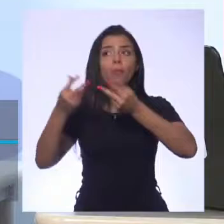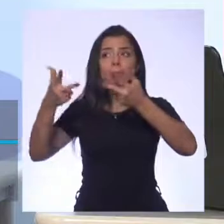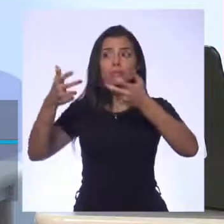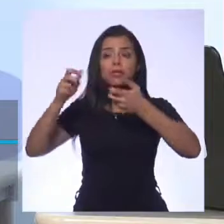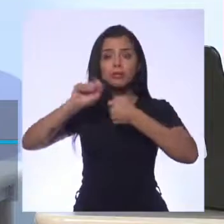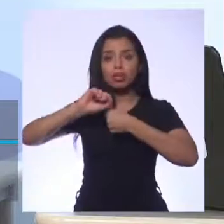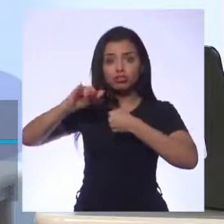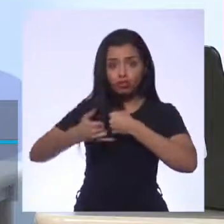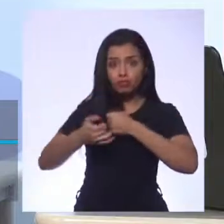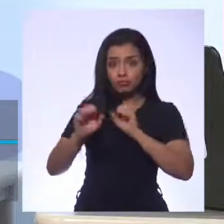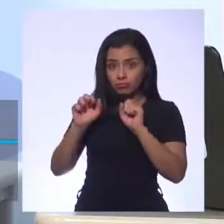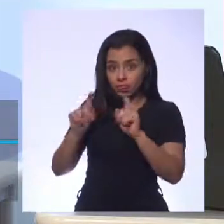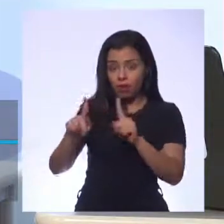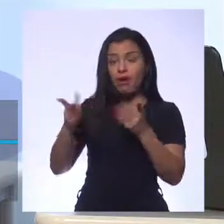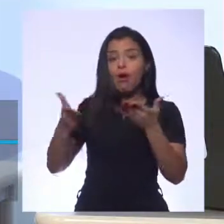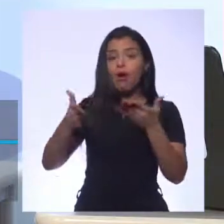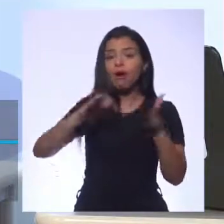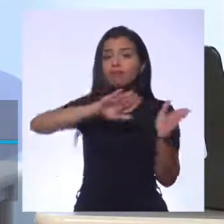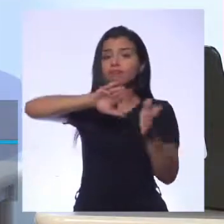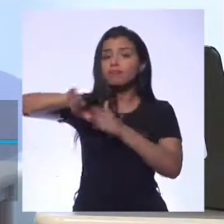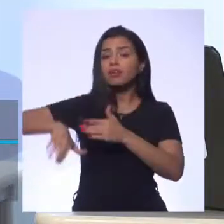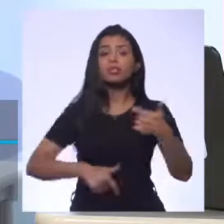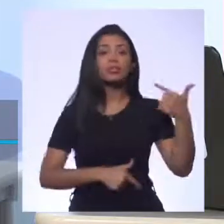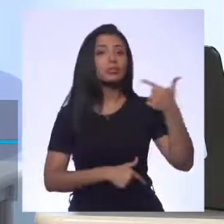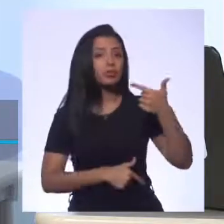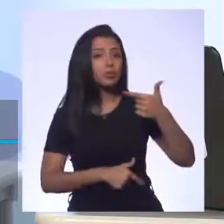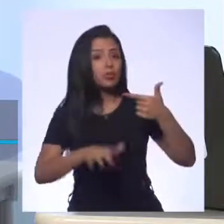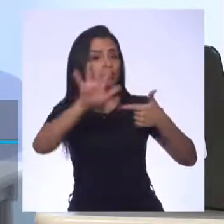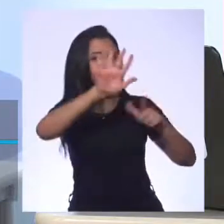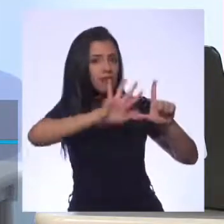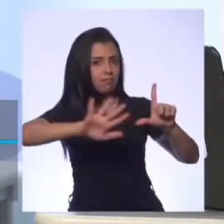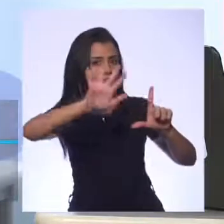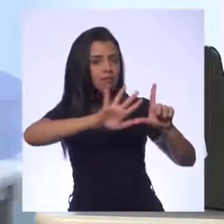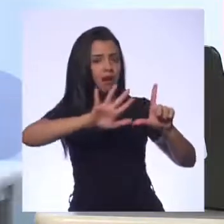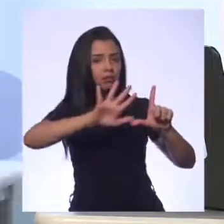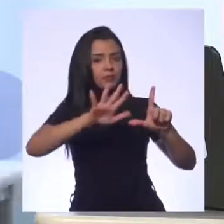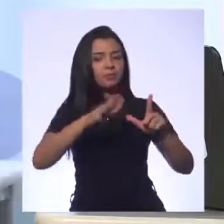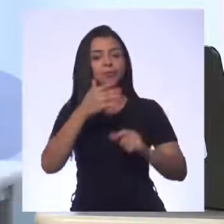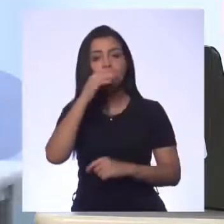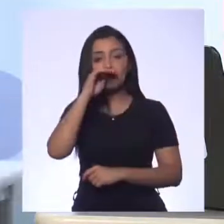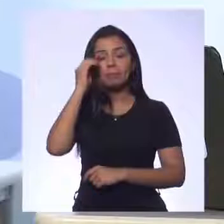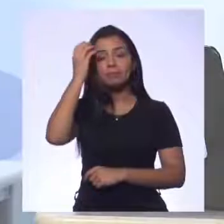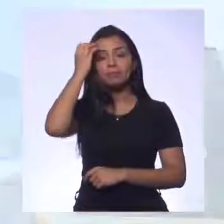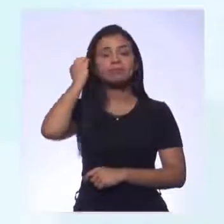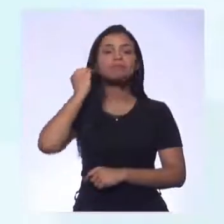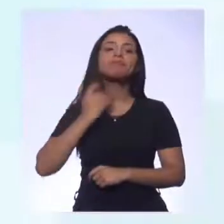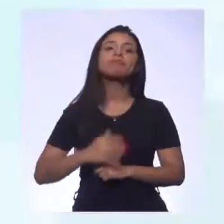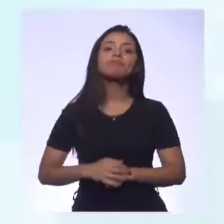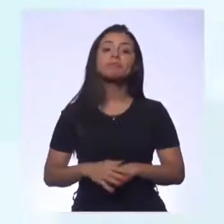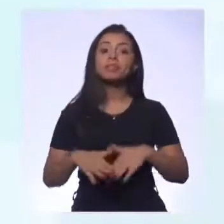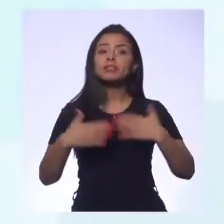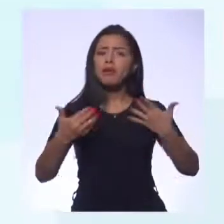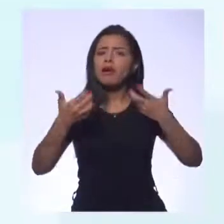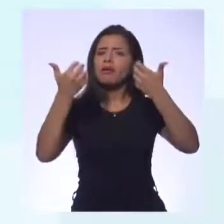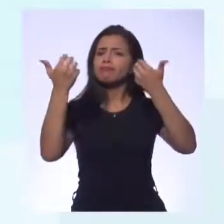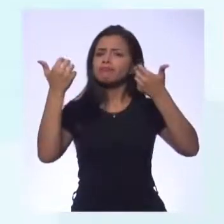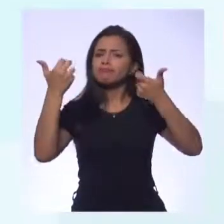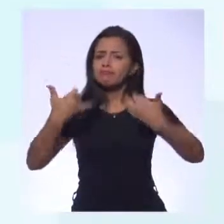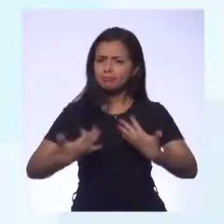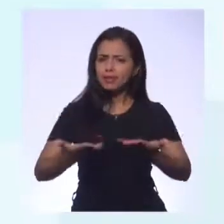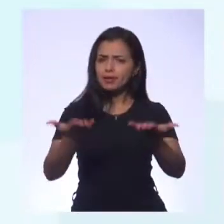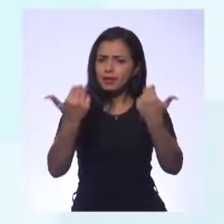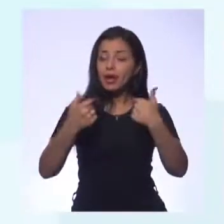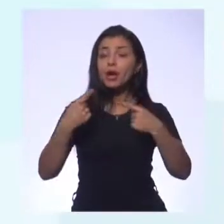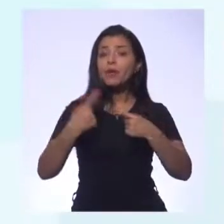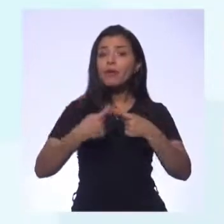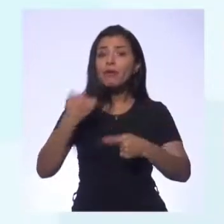a próxima imagem, que é uma questão. Então, qual a importância de descrever uma situação ou uma ideia? E